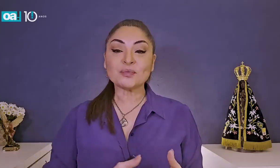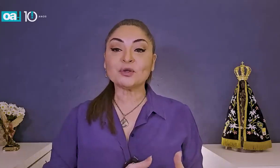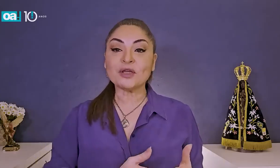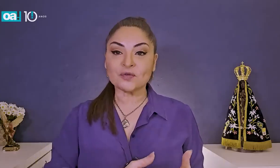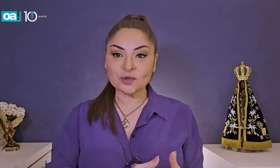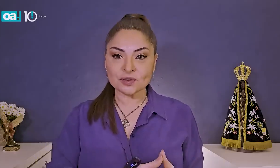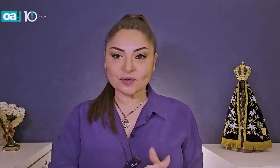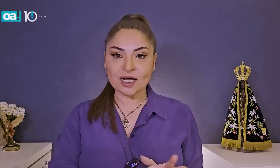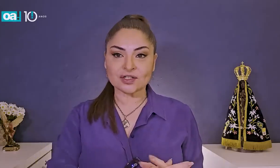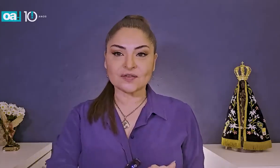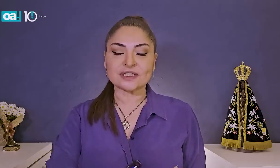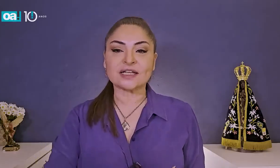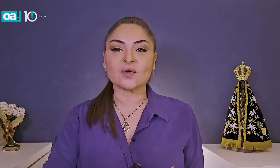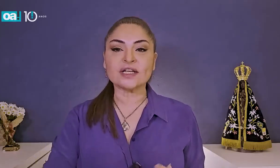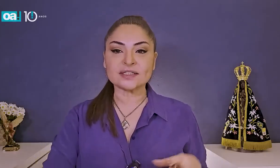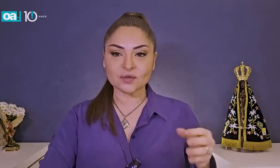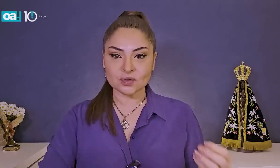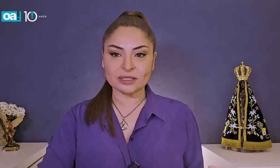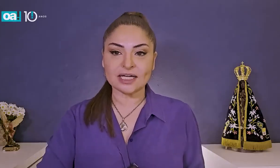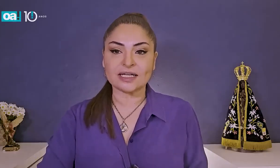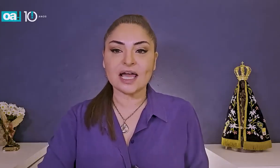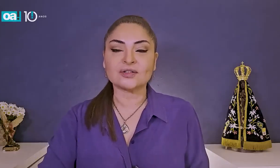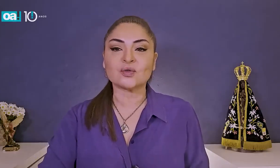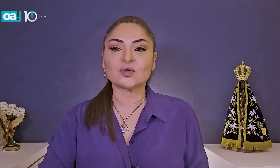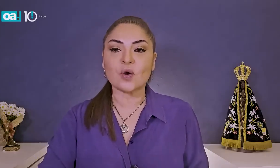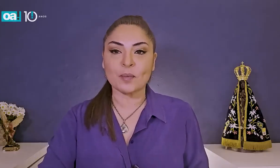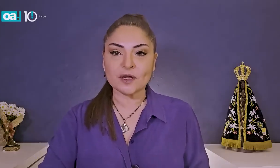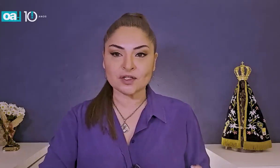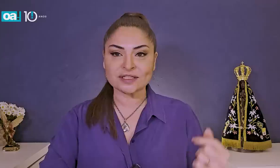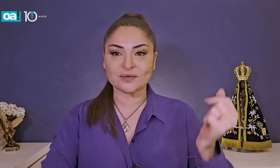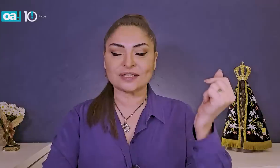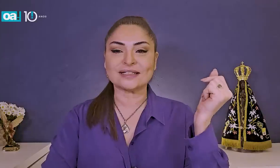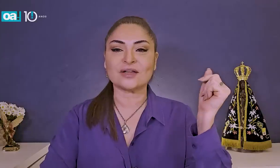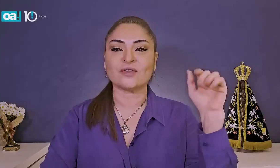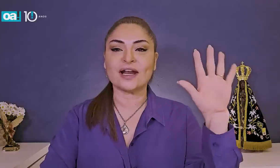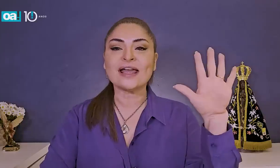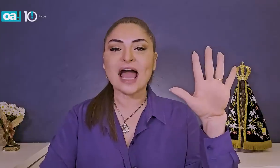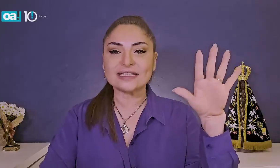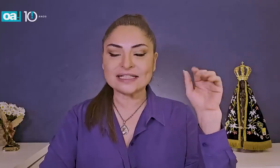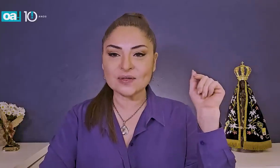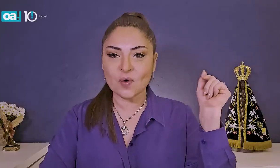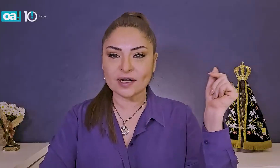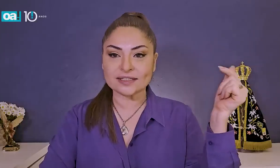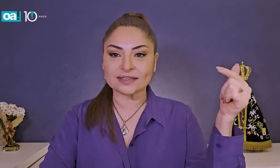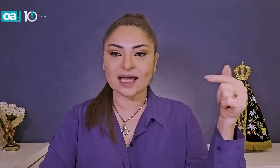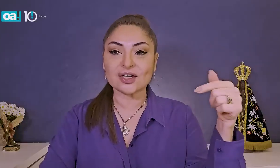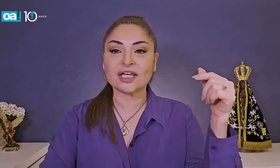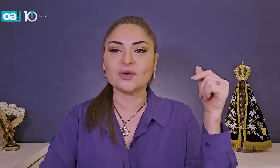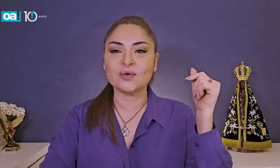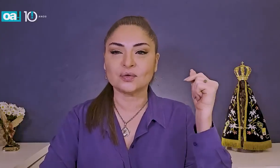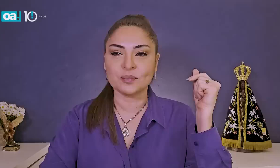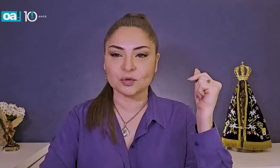Olá, sejam muito bem-vindos ao Narrativas Antagonista. Eu sou Madeleine Lasco, sua companhia de segunda a sexta-feira, às 5 horas da